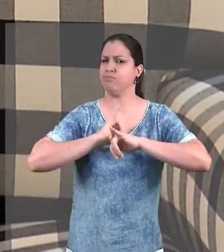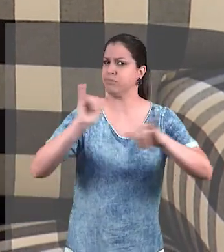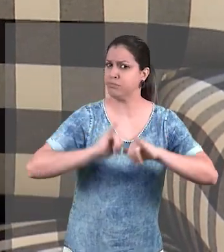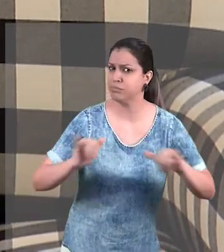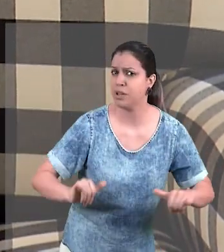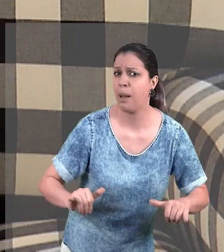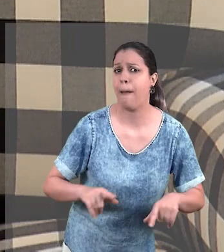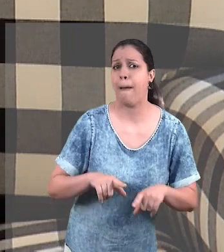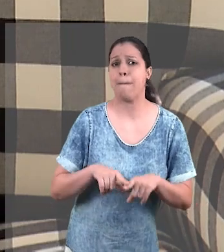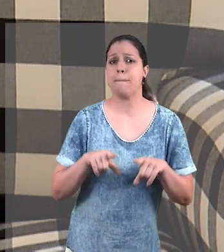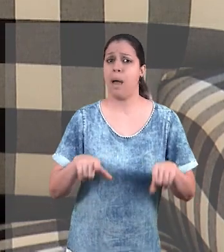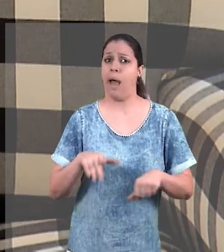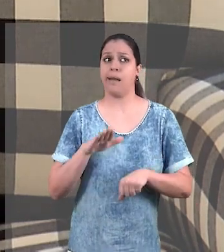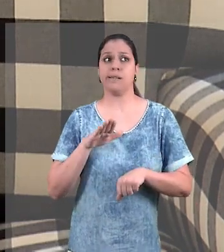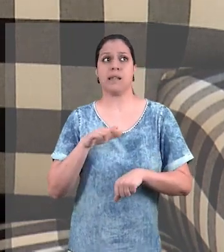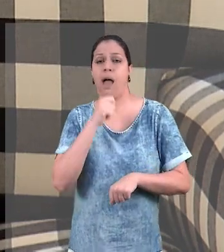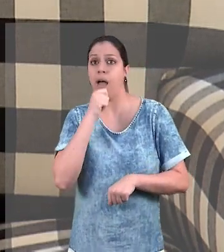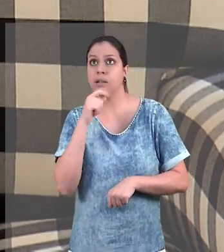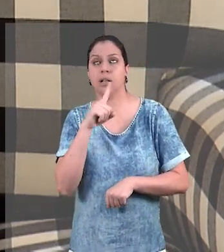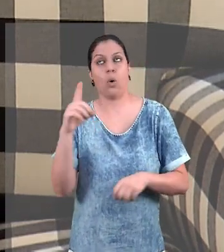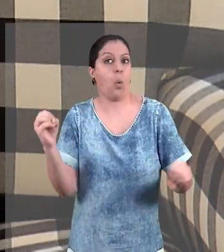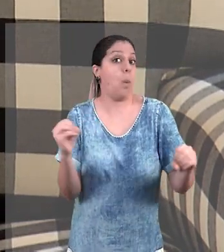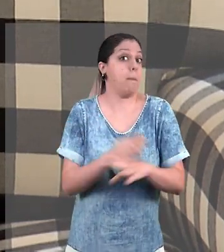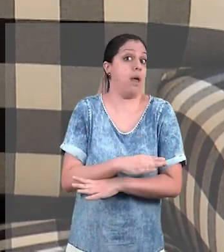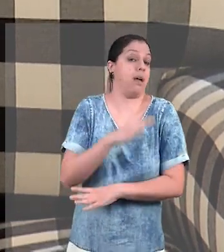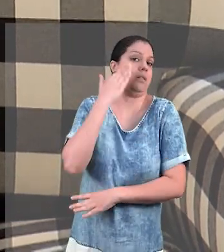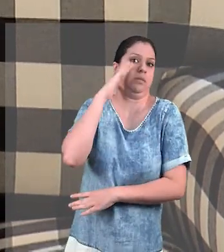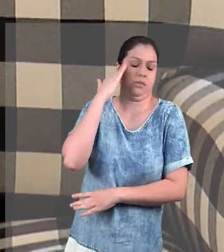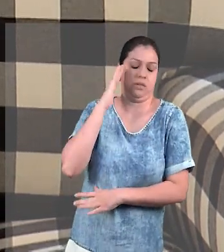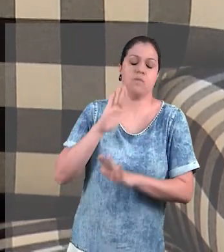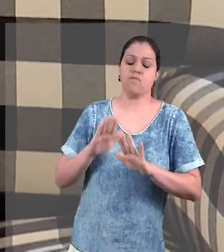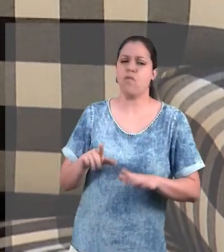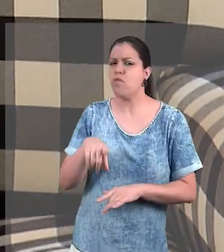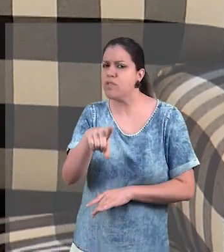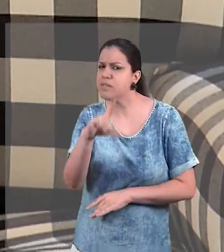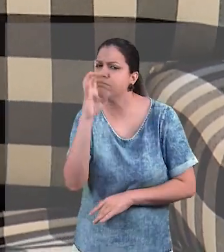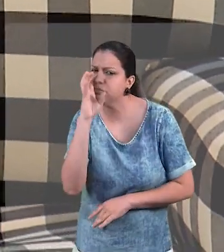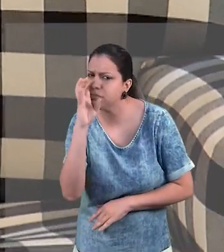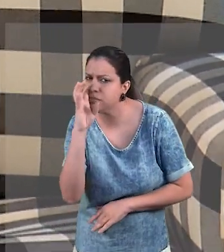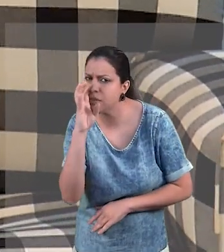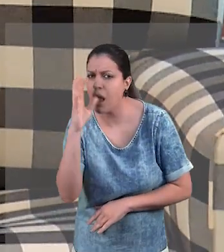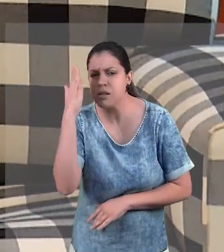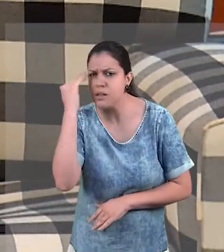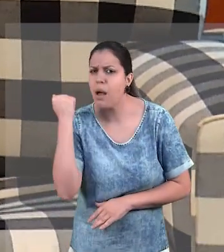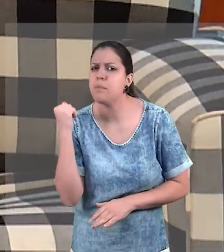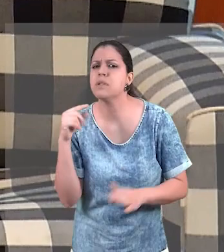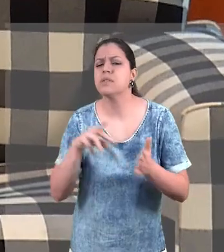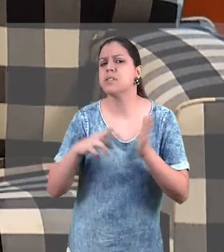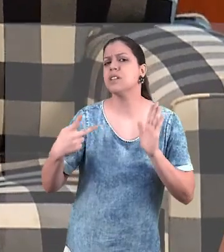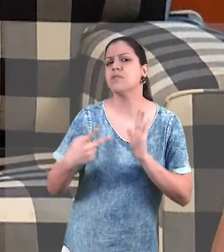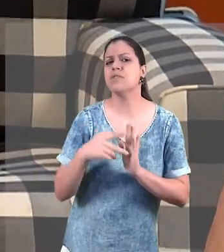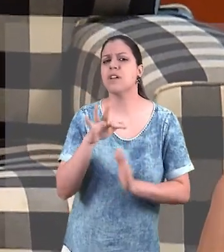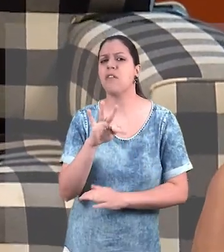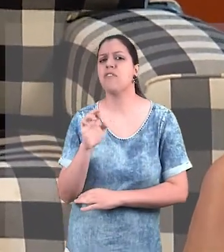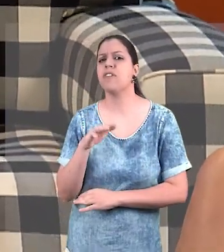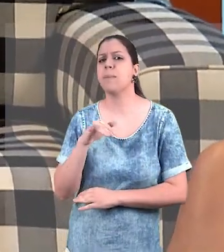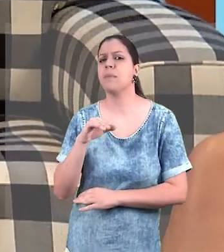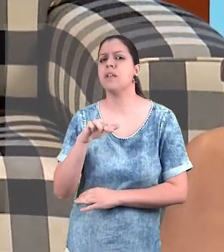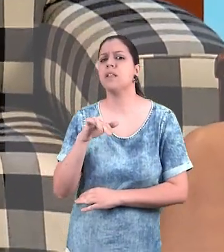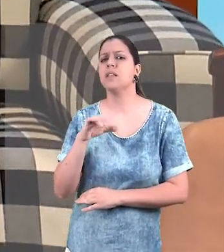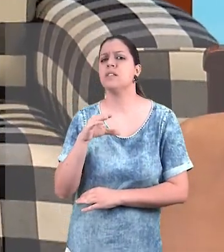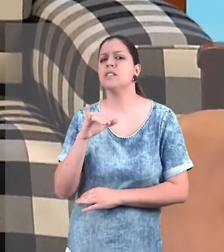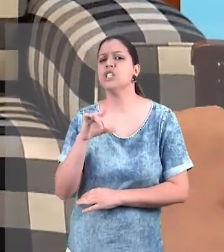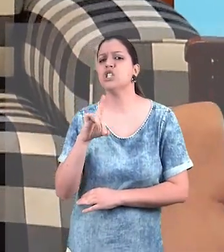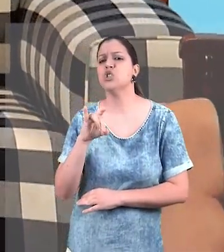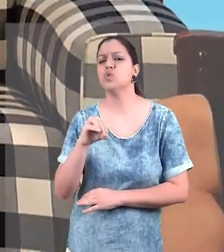noticiado, mas que ainda não é completamente compreendido. Você aí que está nos assistindo, sabe o que é feminicídio? Entende